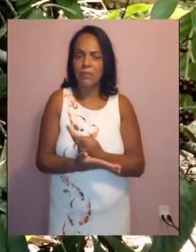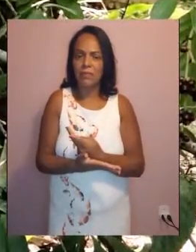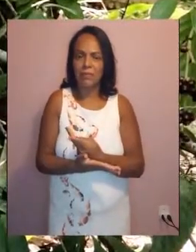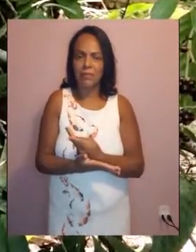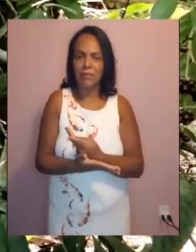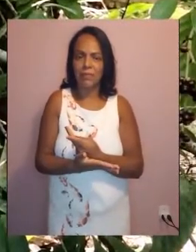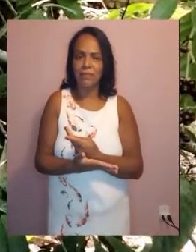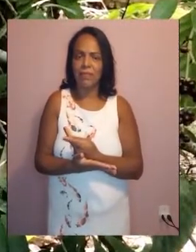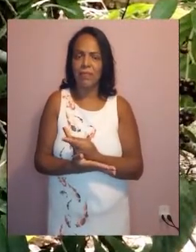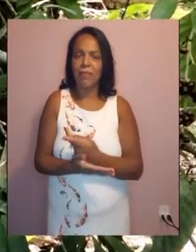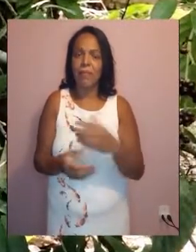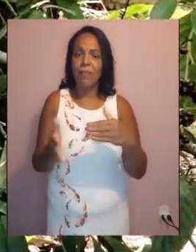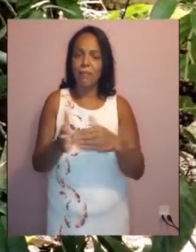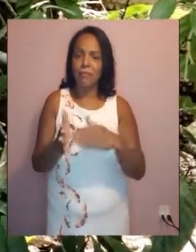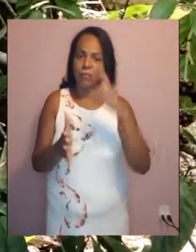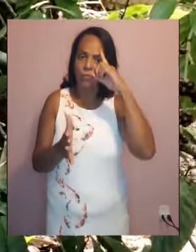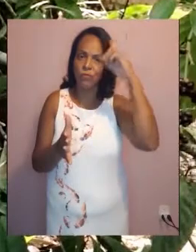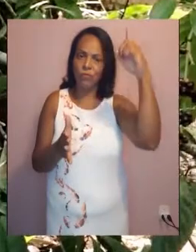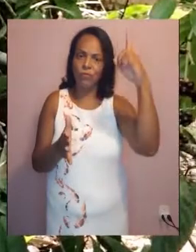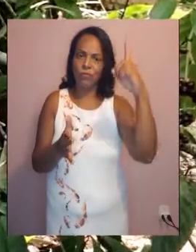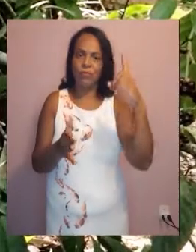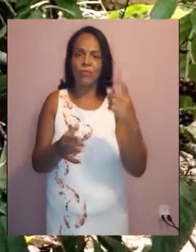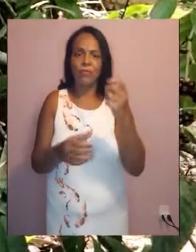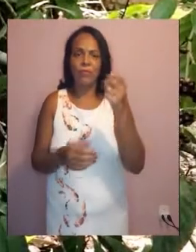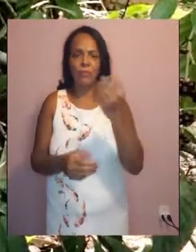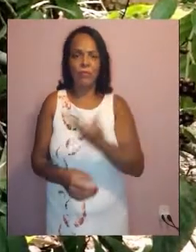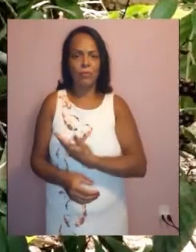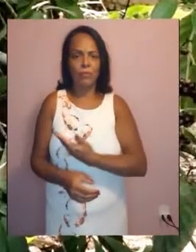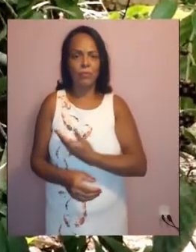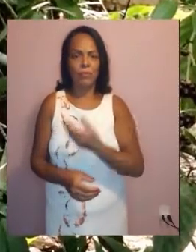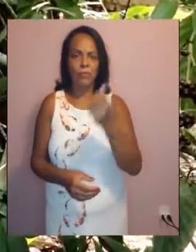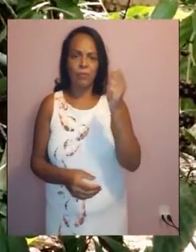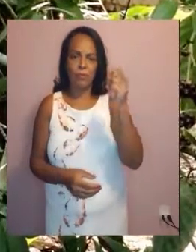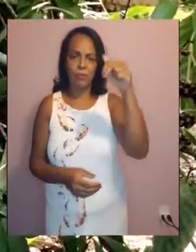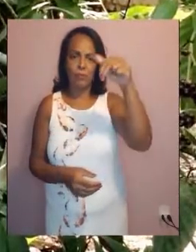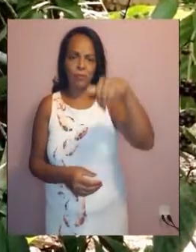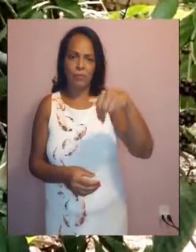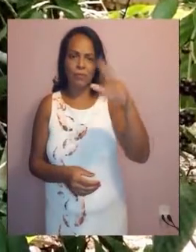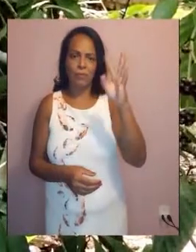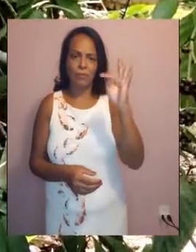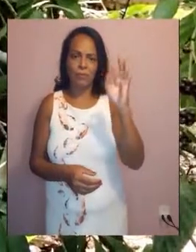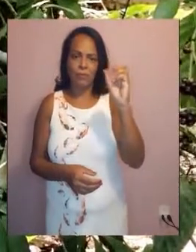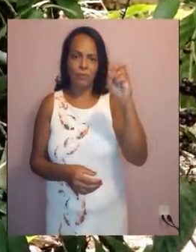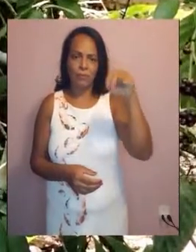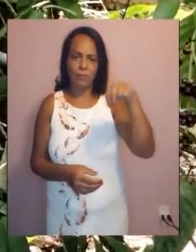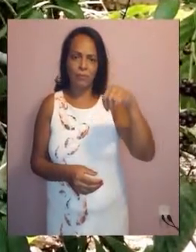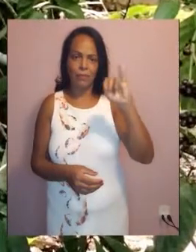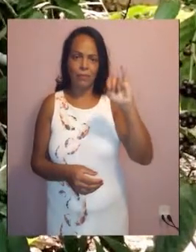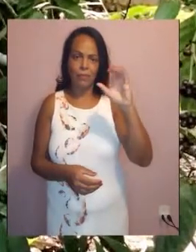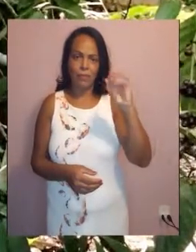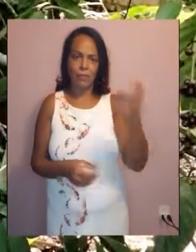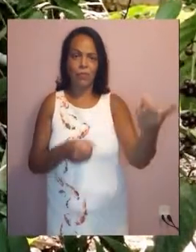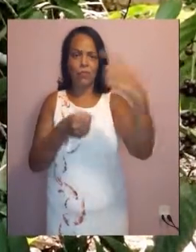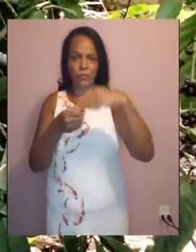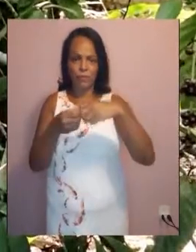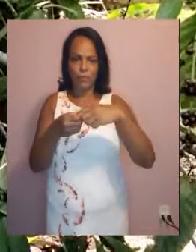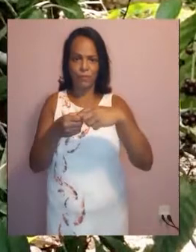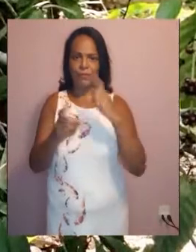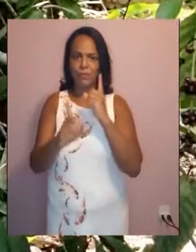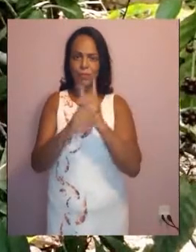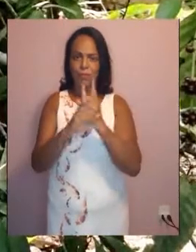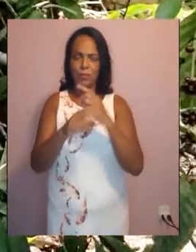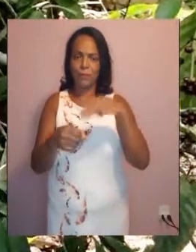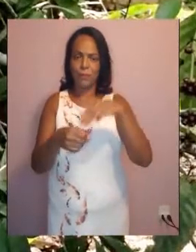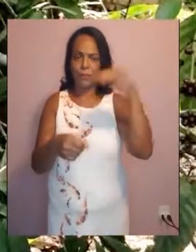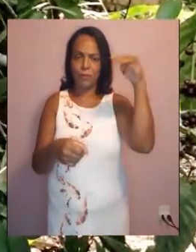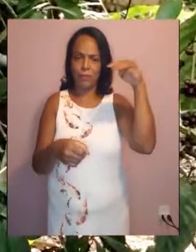relutou, disse, olha, não, tu não sabe do efeito, eu também não conheço. E aí,